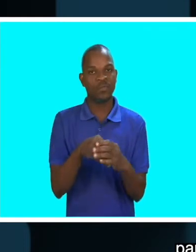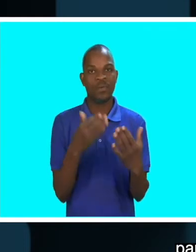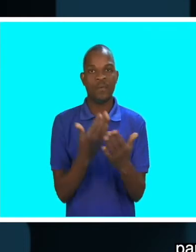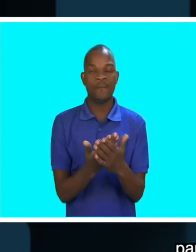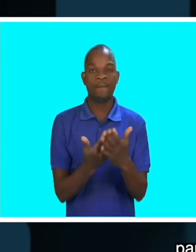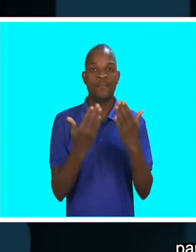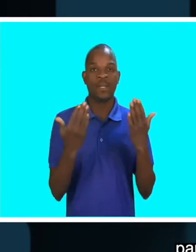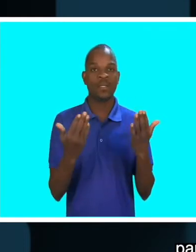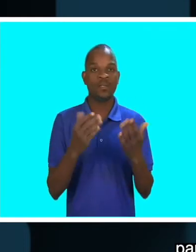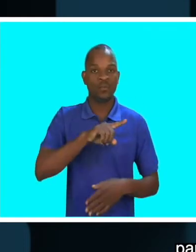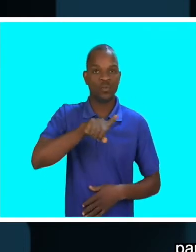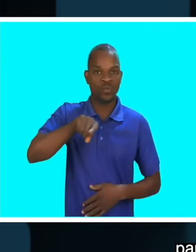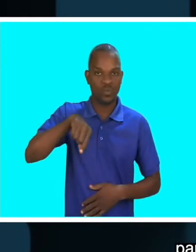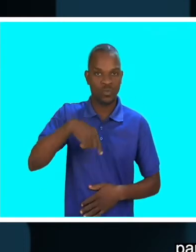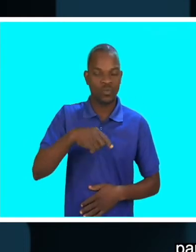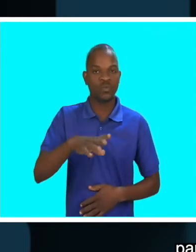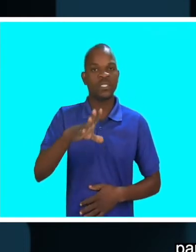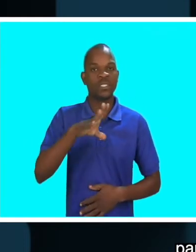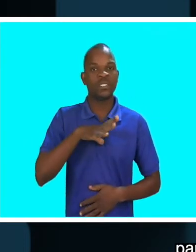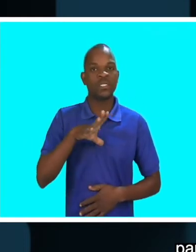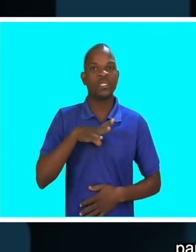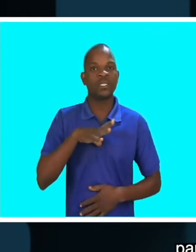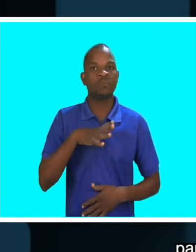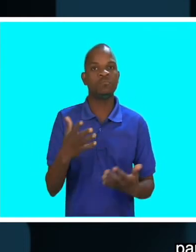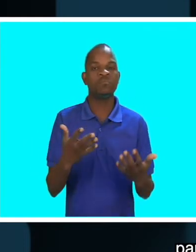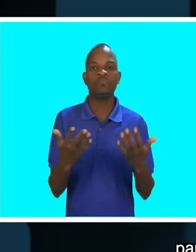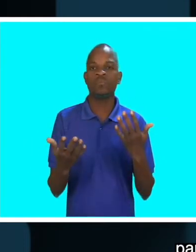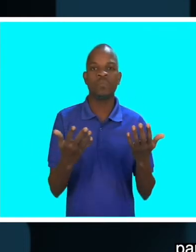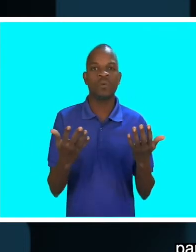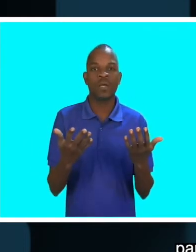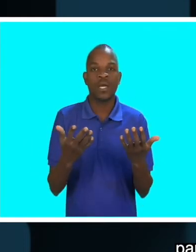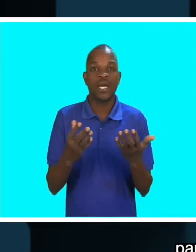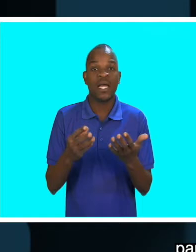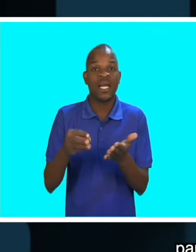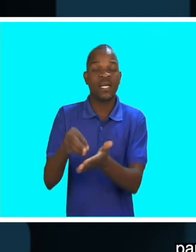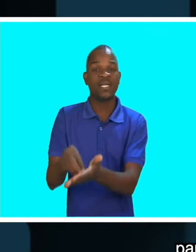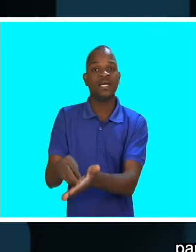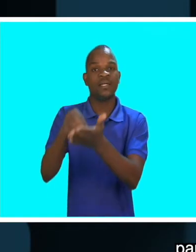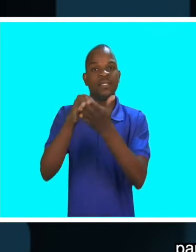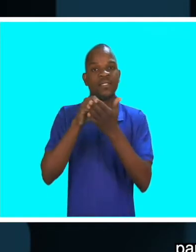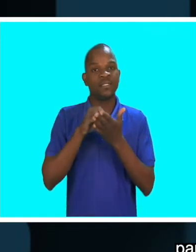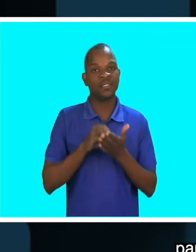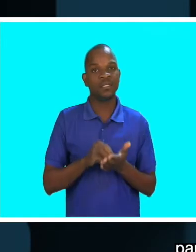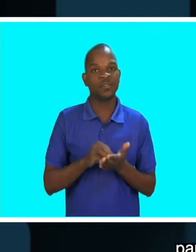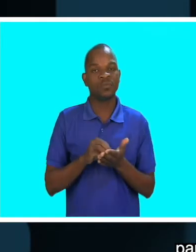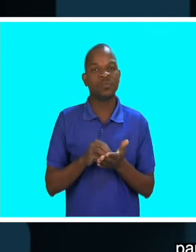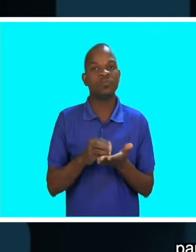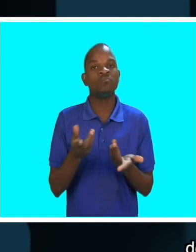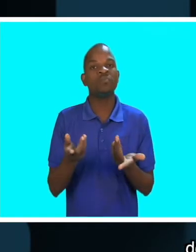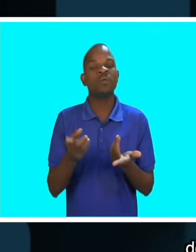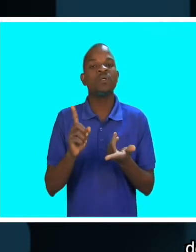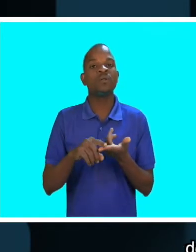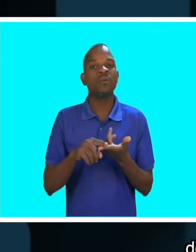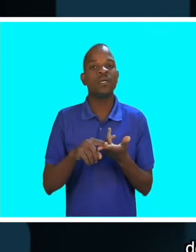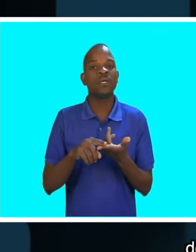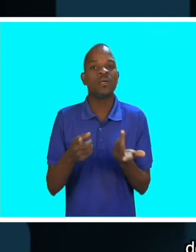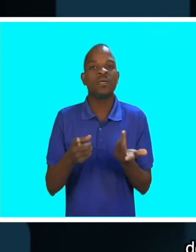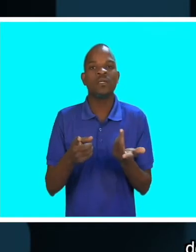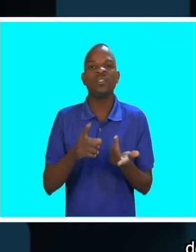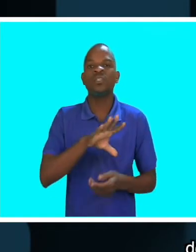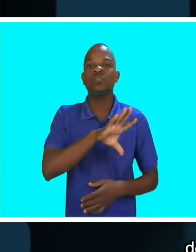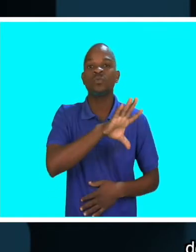tenhamos acesso, para que